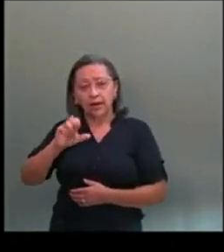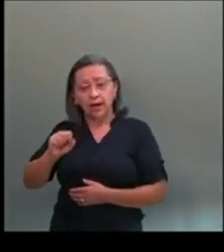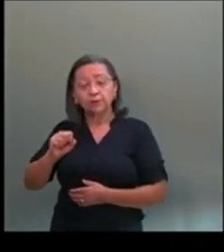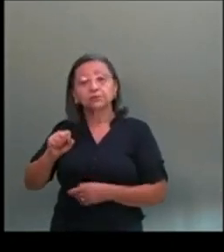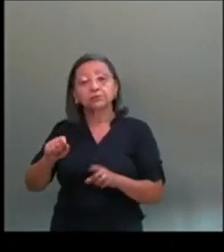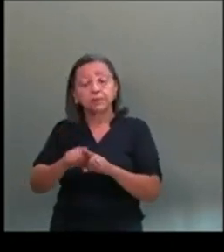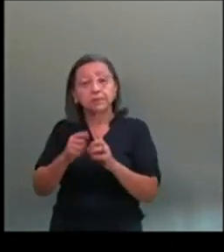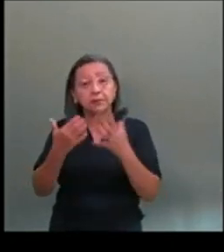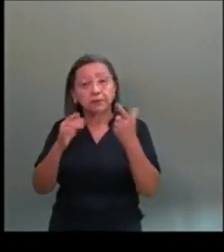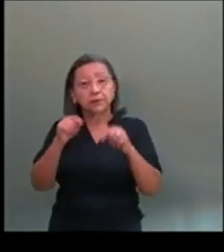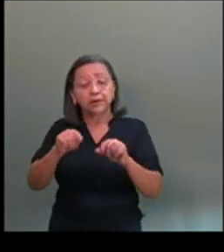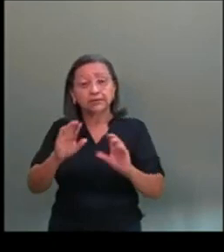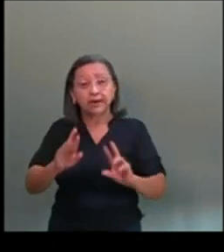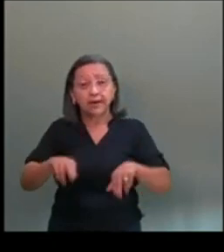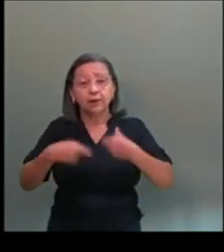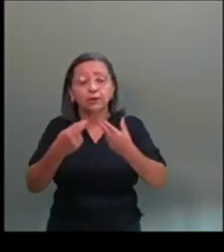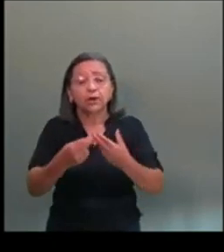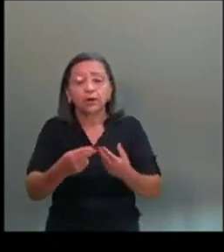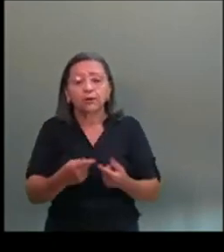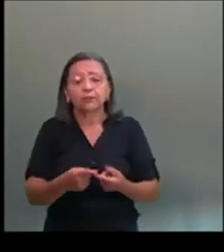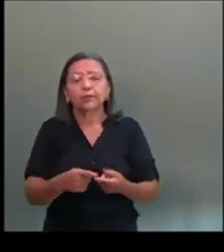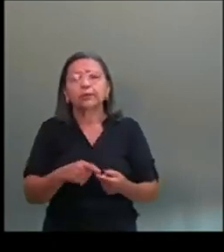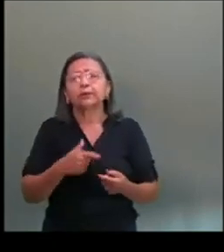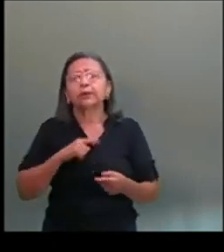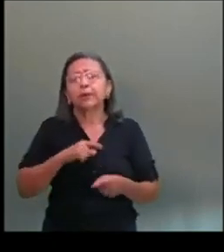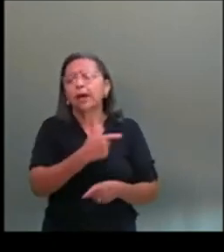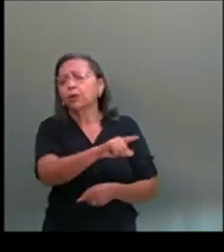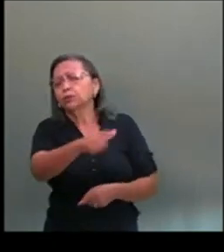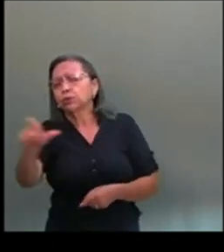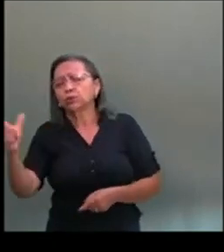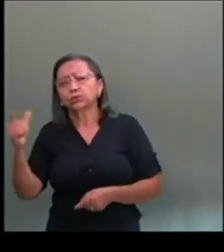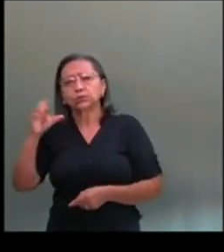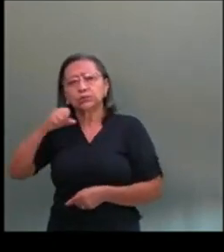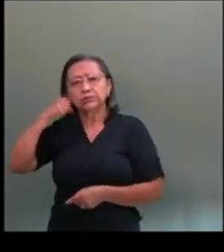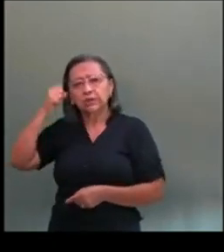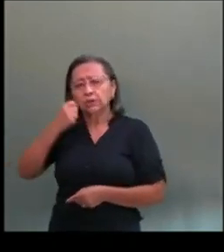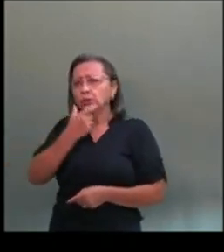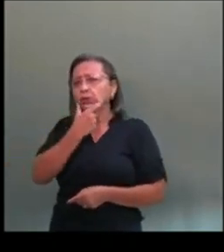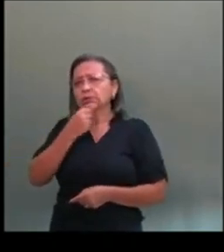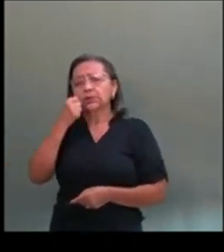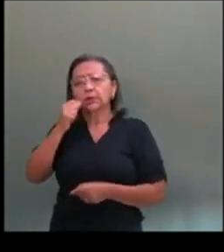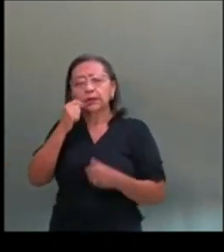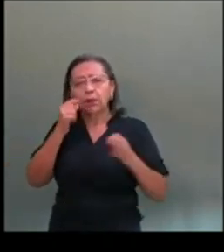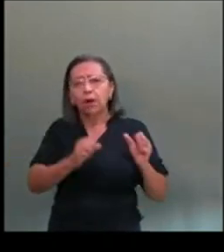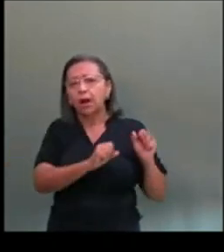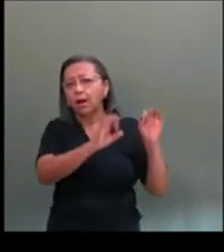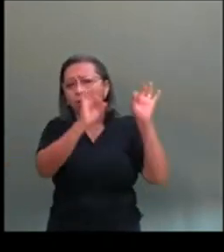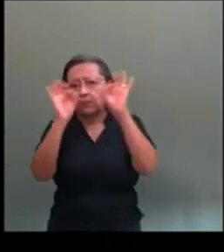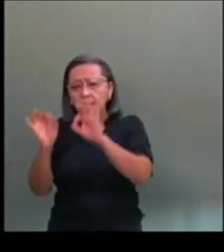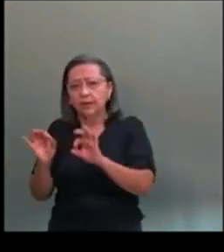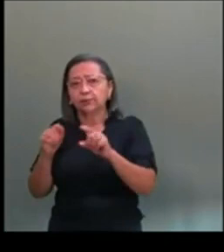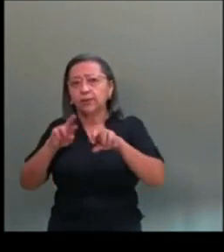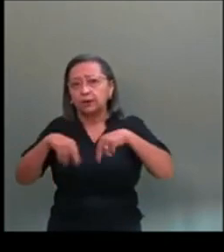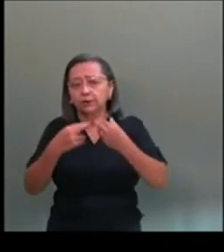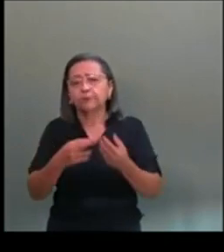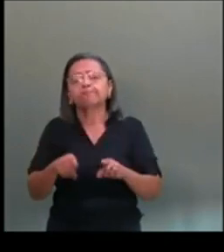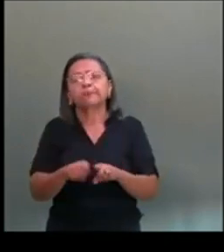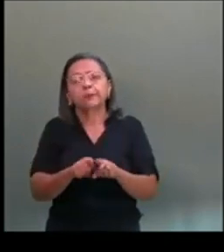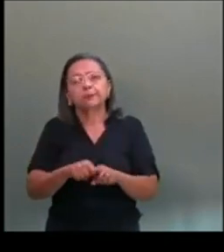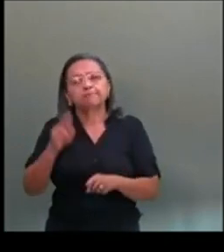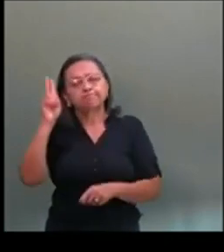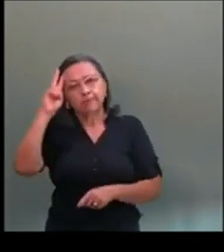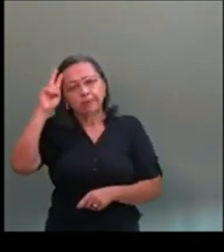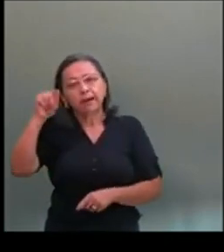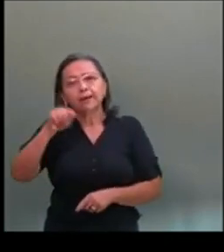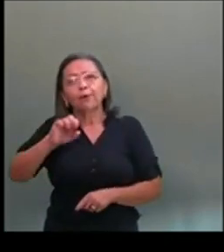presidindo. Os demais senadores e senadoras que acompanham a sessão. Lembrar o senador